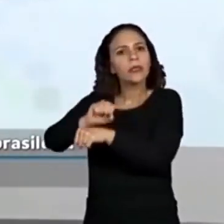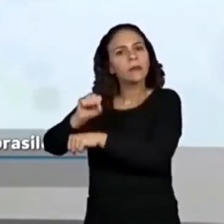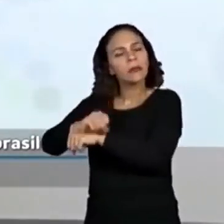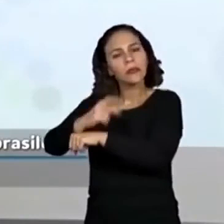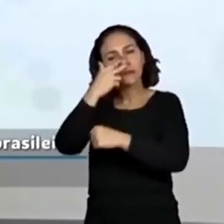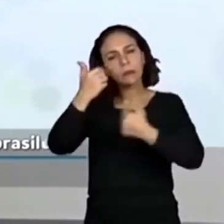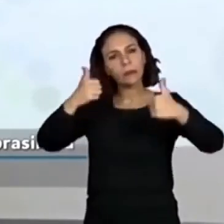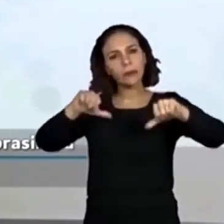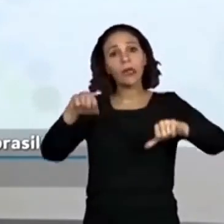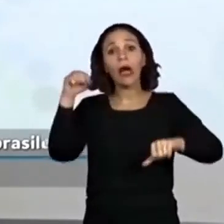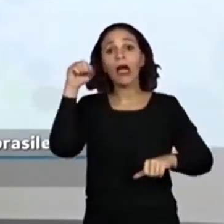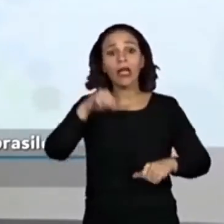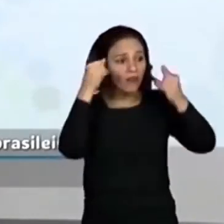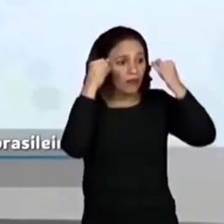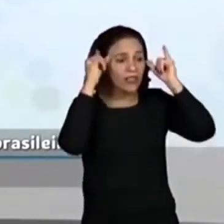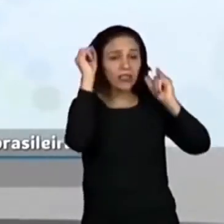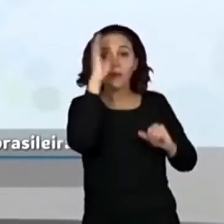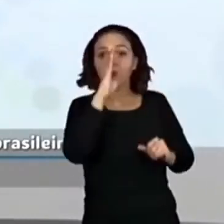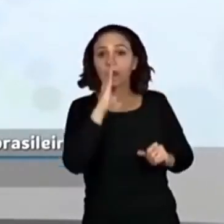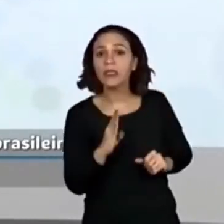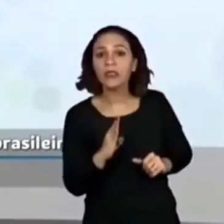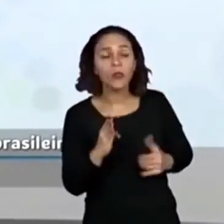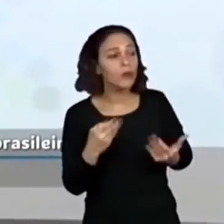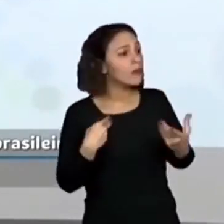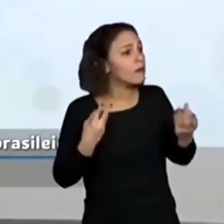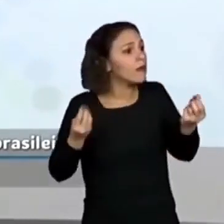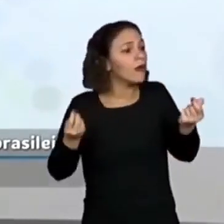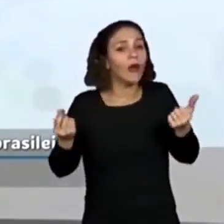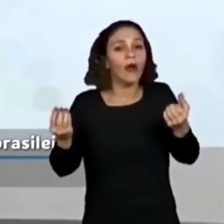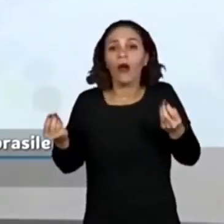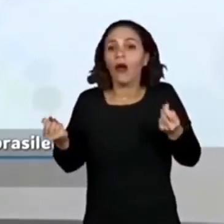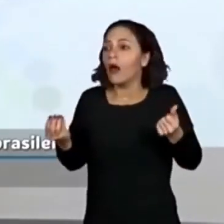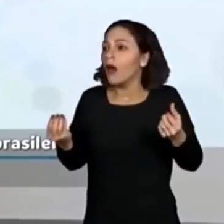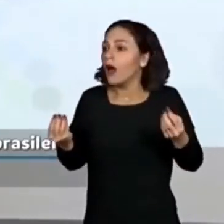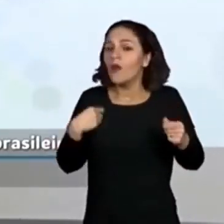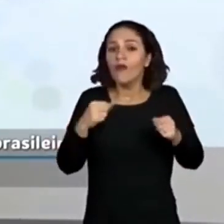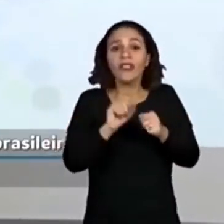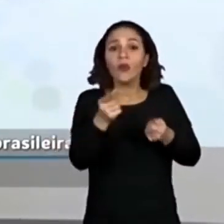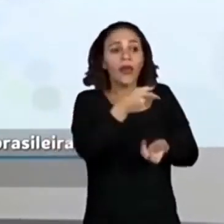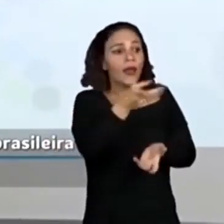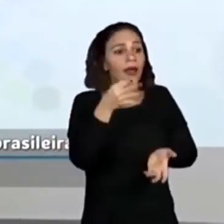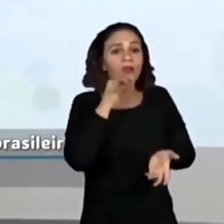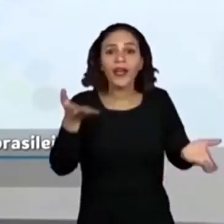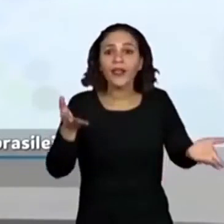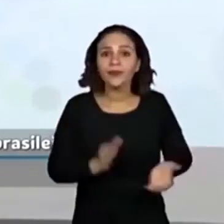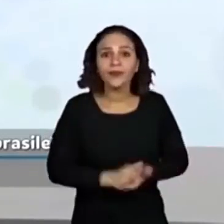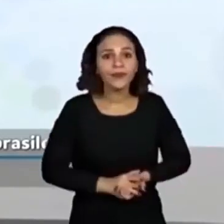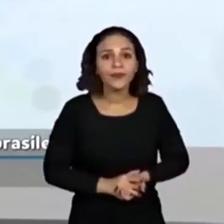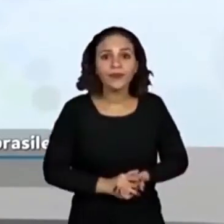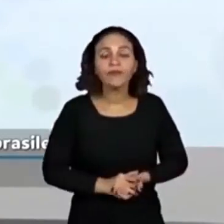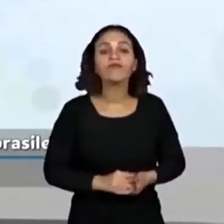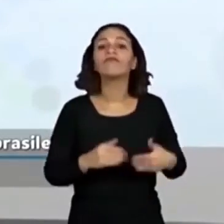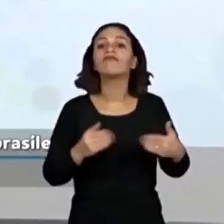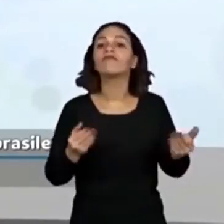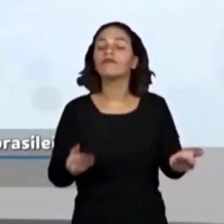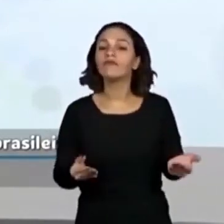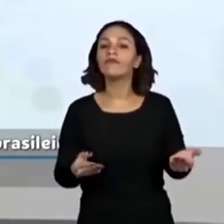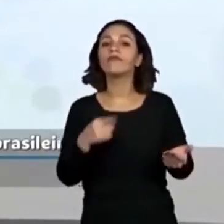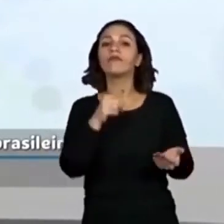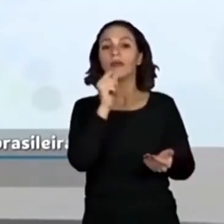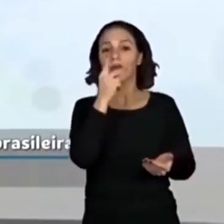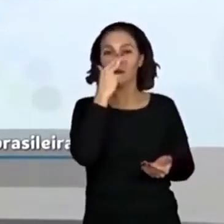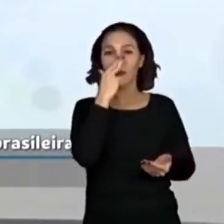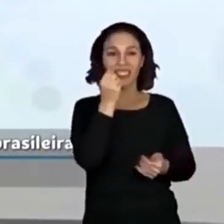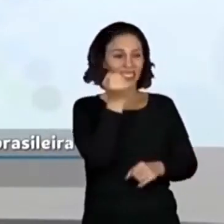Brasil, sem ter o que fazer com os pés de café, chegaram até cortar